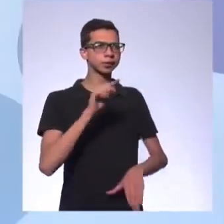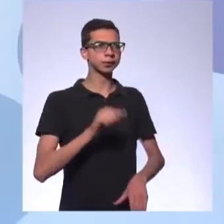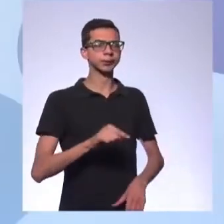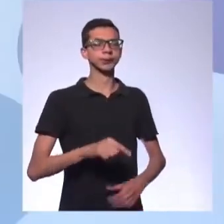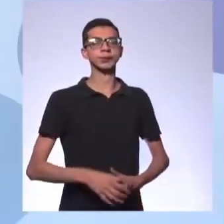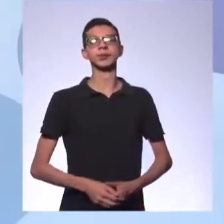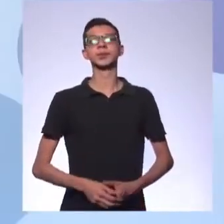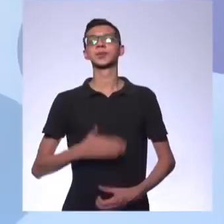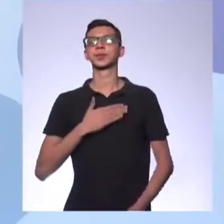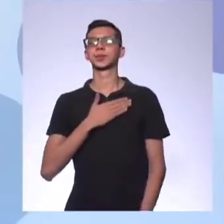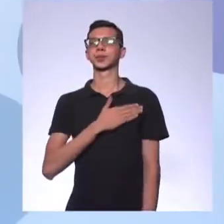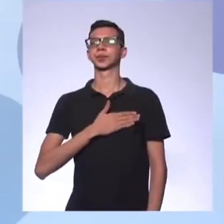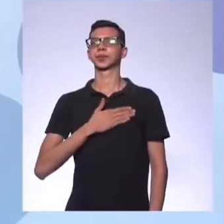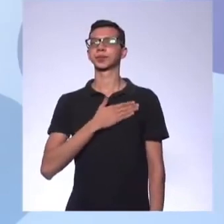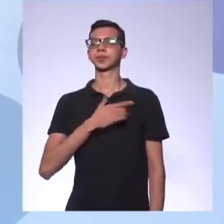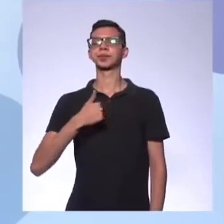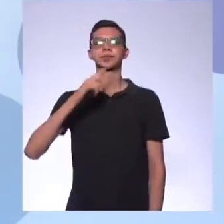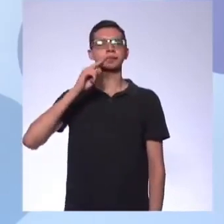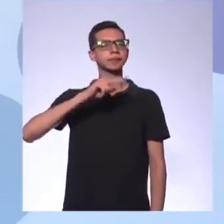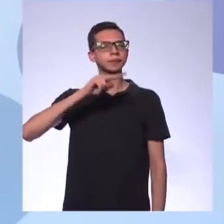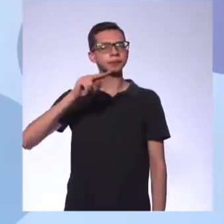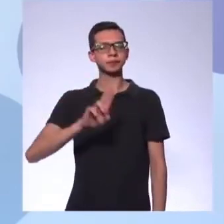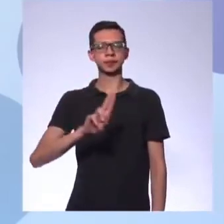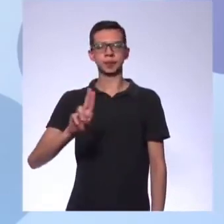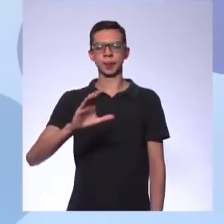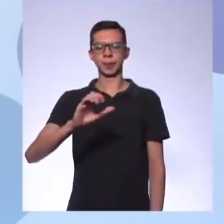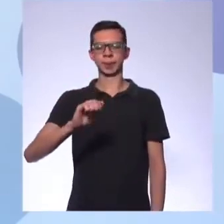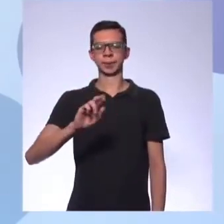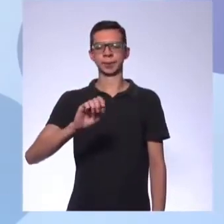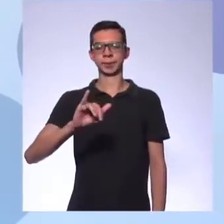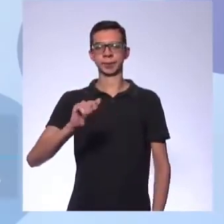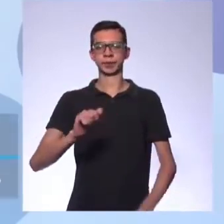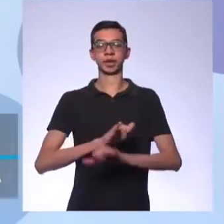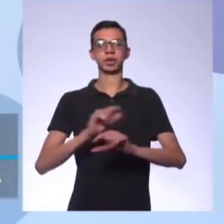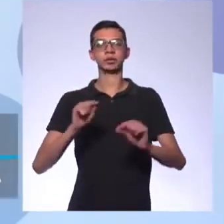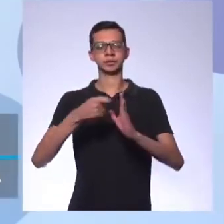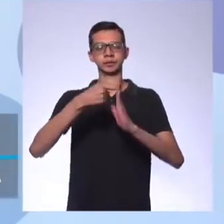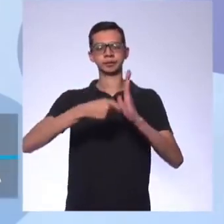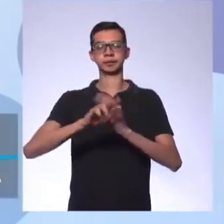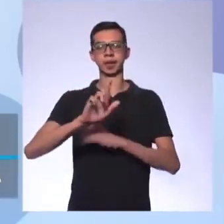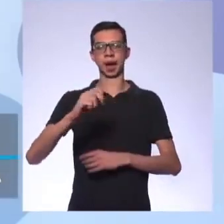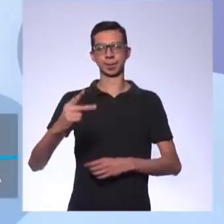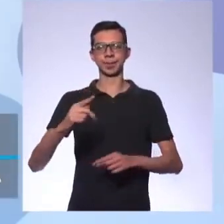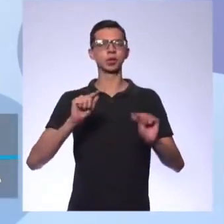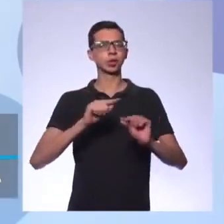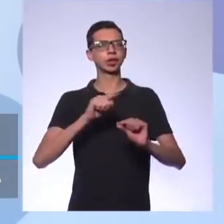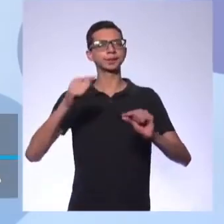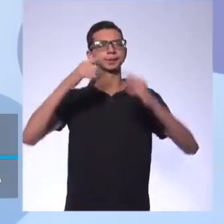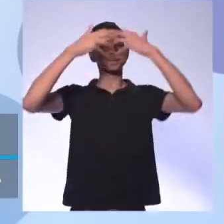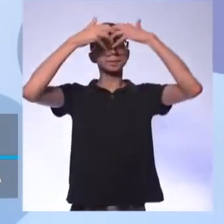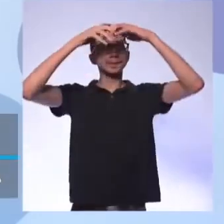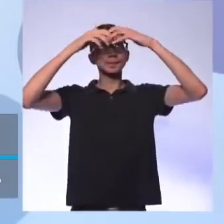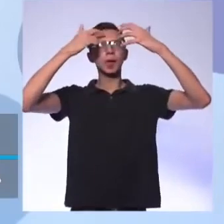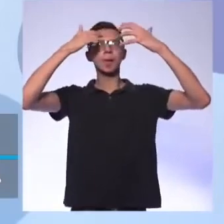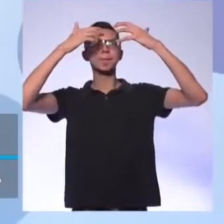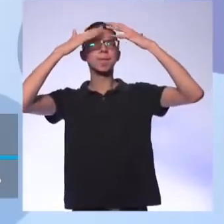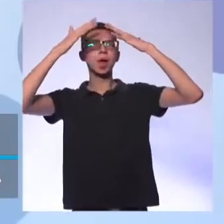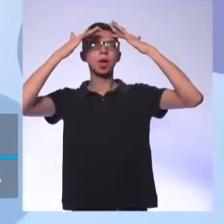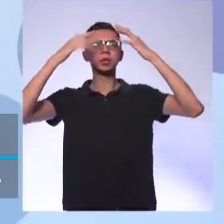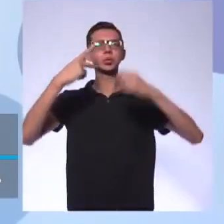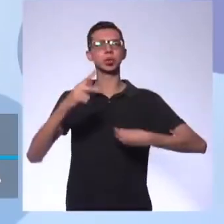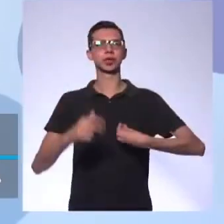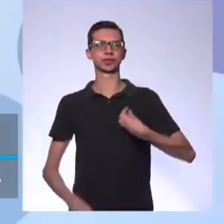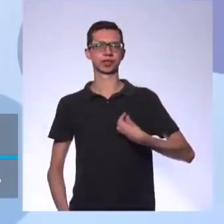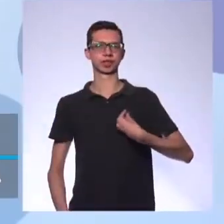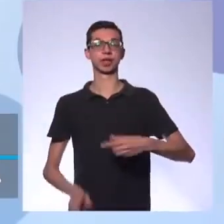Eu vou ler uma do outro, Mauro. Por favor. Ler? A Carolina falou, o texto do rap vai te dar meio que uma reflexão, vai te ajudar a pensar na sua vida. E